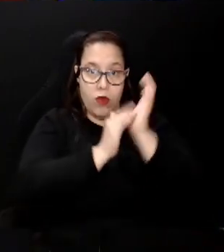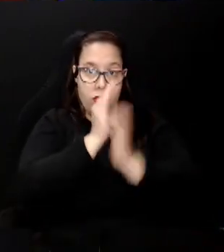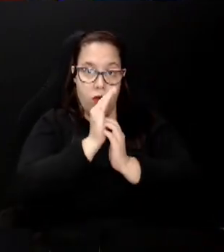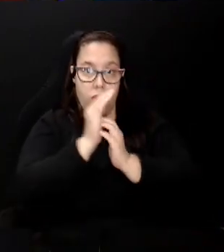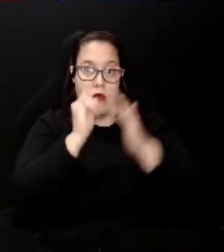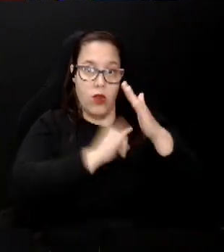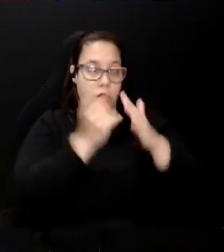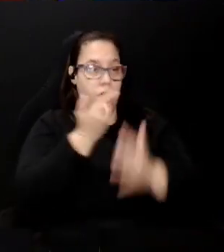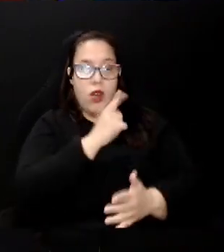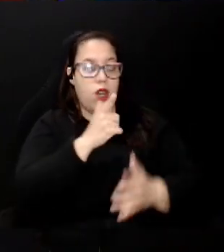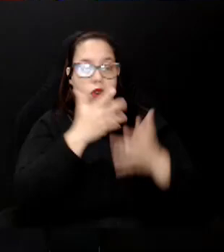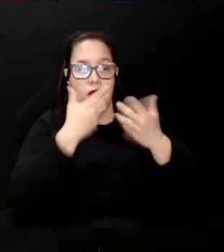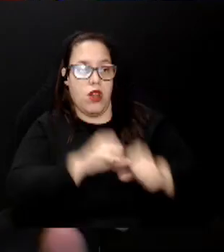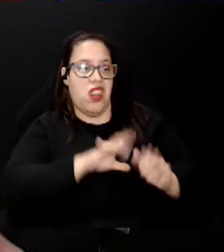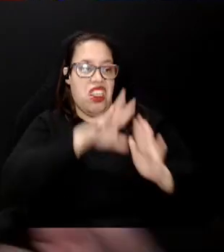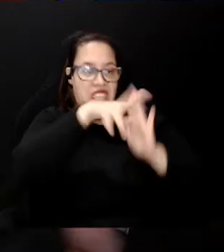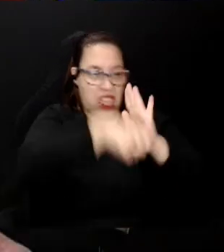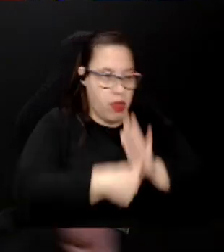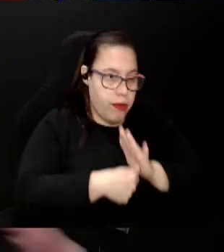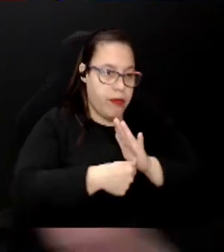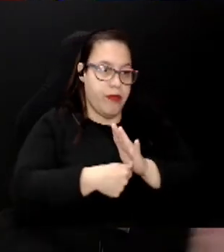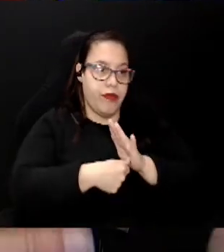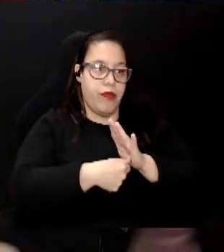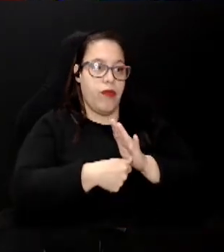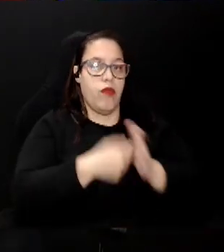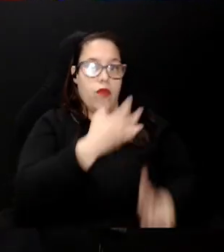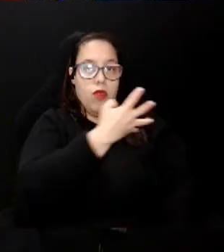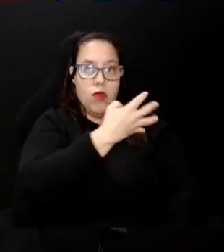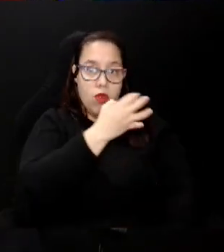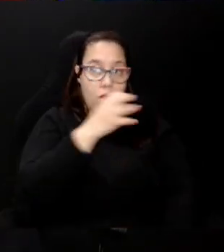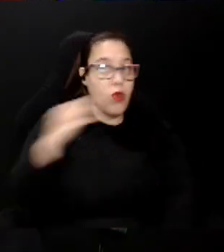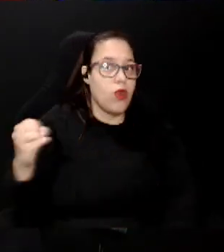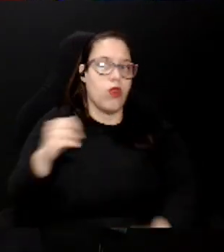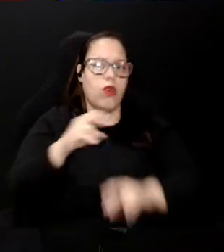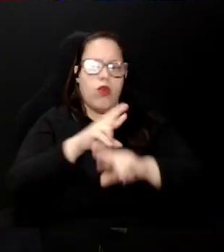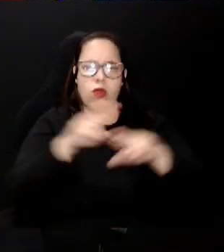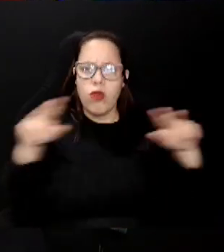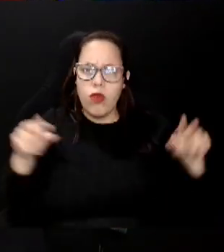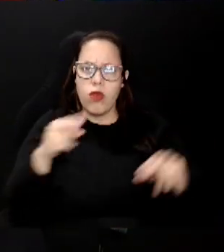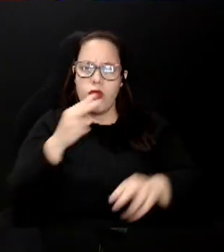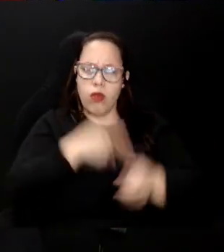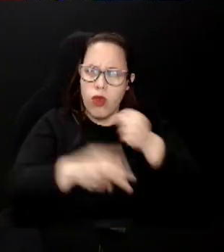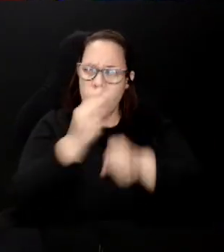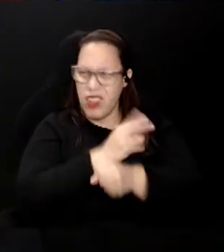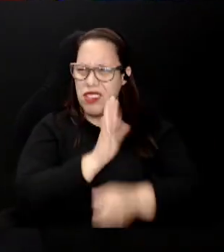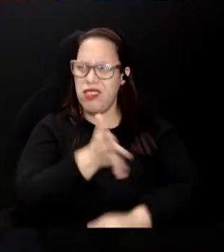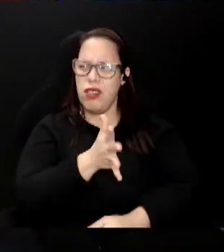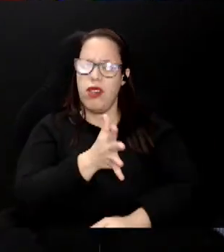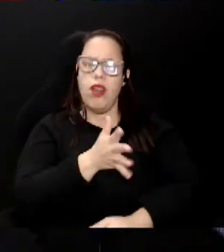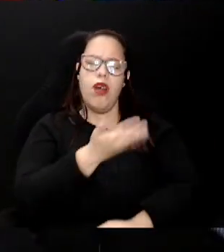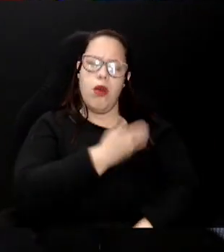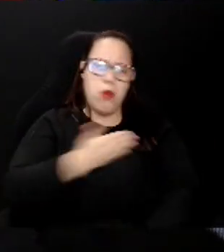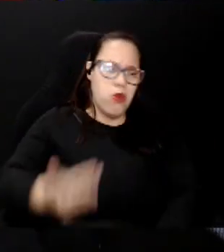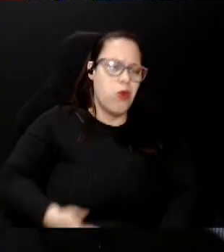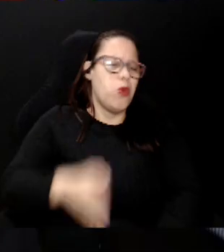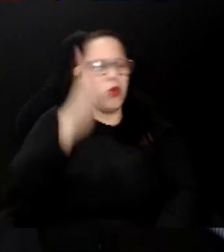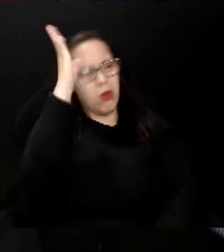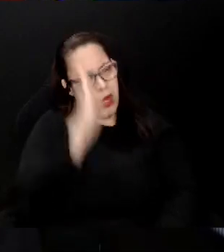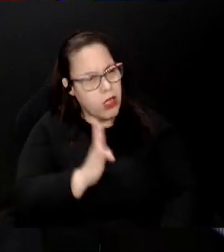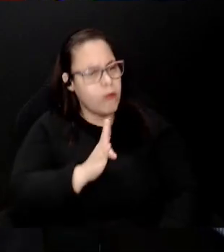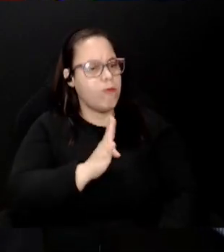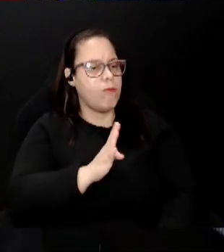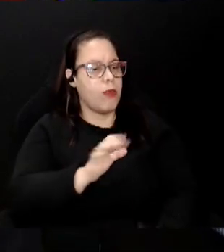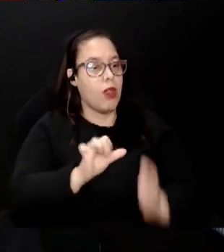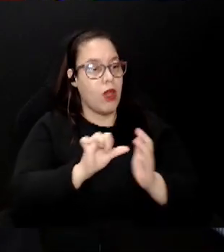Corrupção, concorrendo com 400 outros órgãos, isso já faz 2 anos, públicos do Brasil, e ficamos em primeiro lugar no